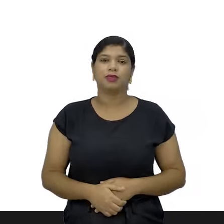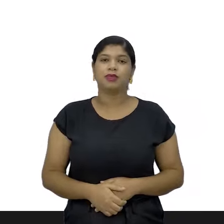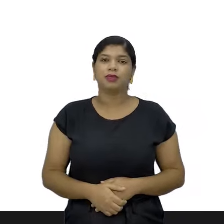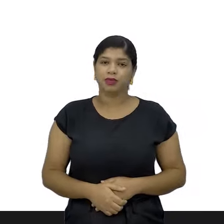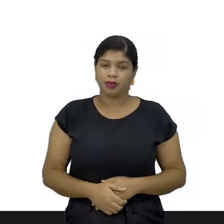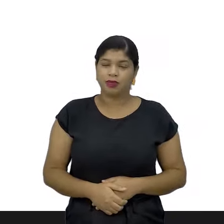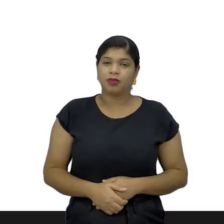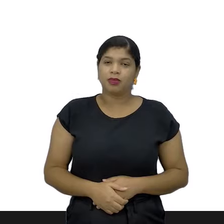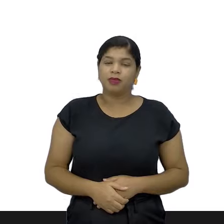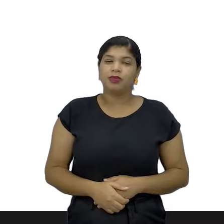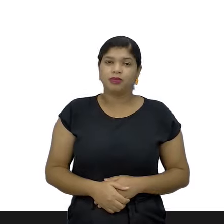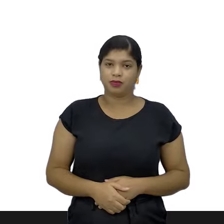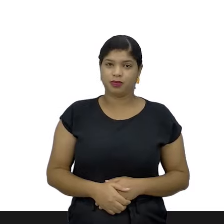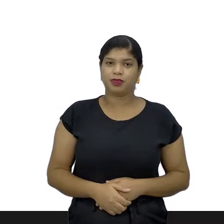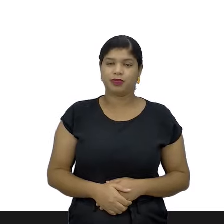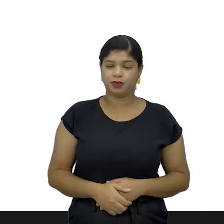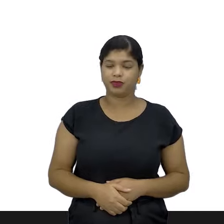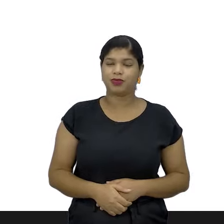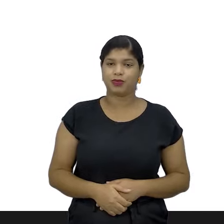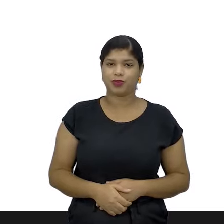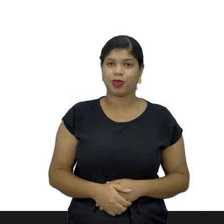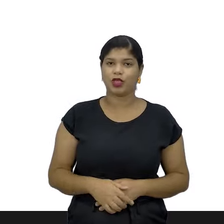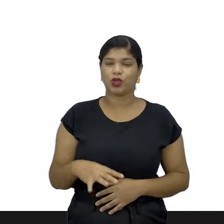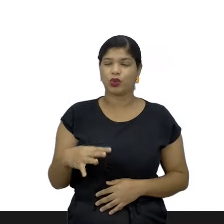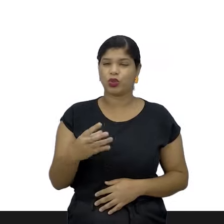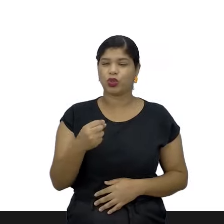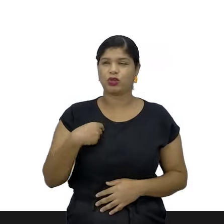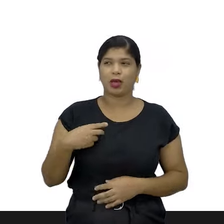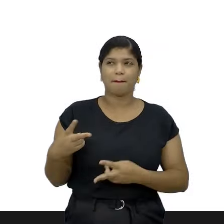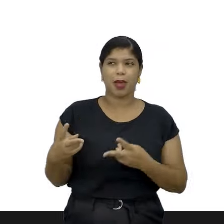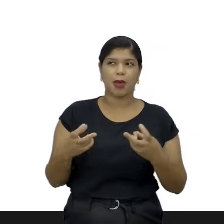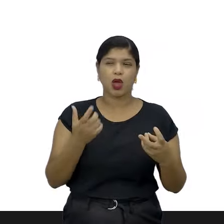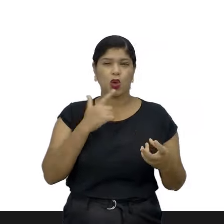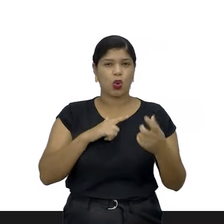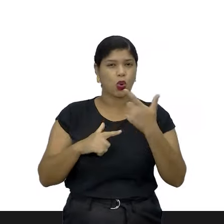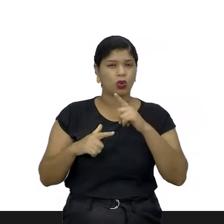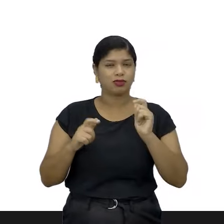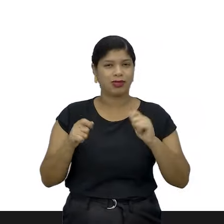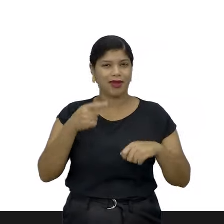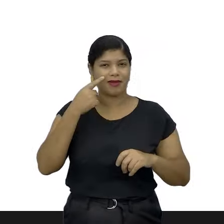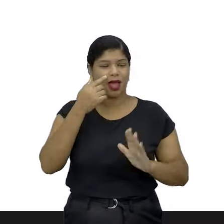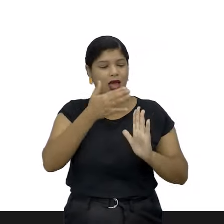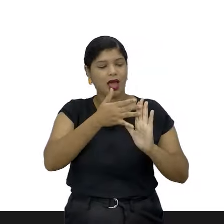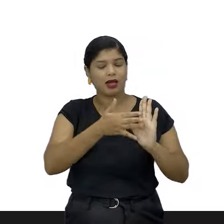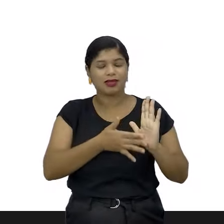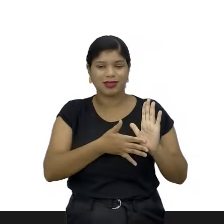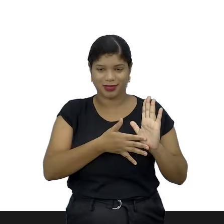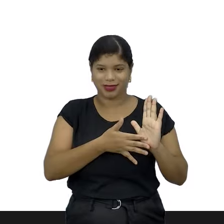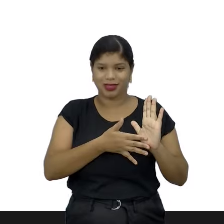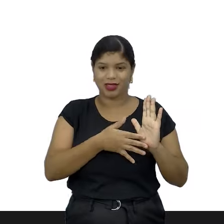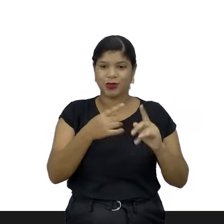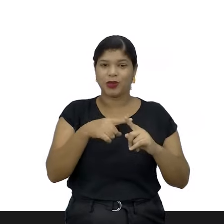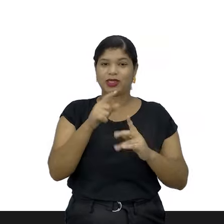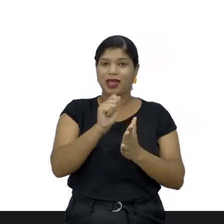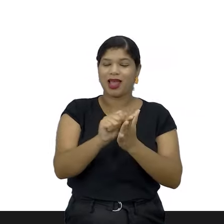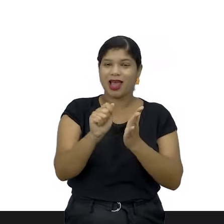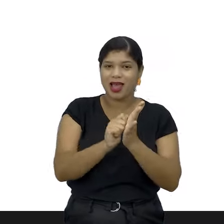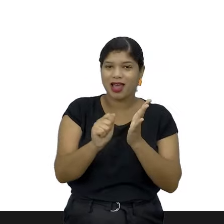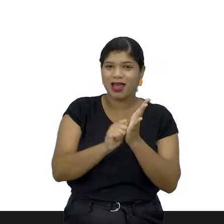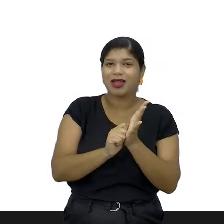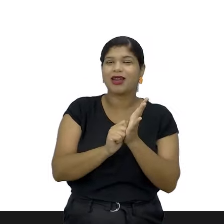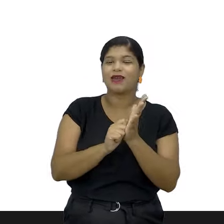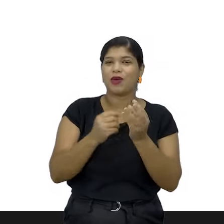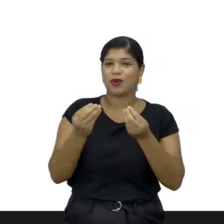problematizar todo o trabalho, né? Então, percebam que uma receita, quando eles vão escrever